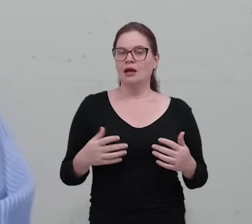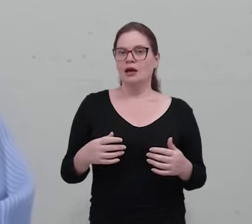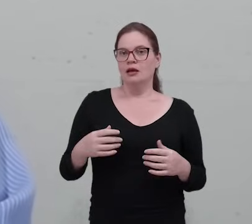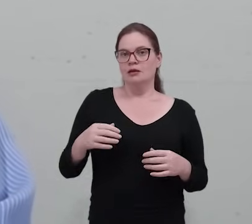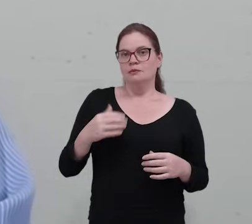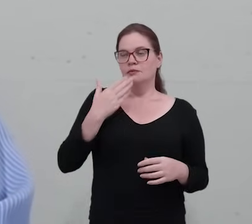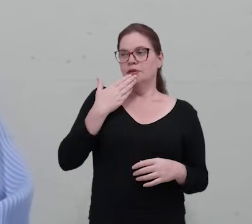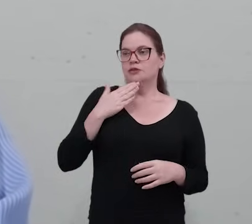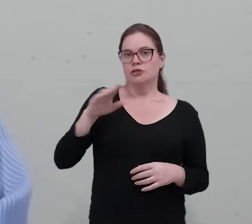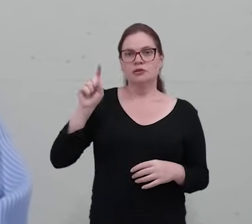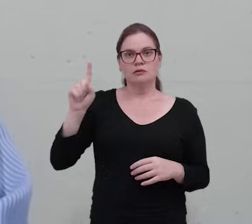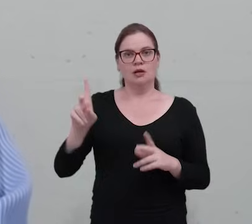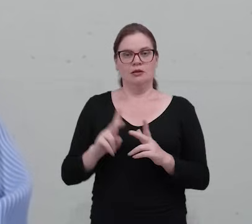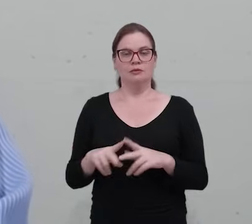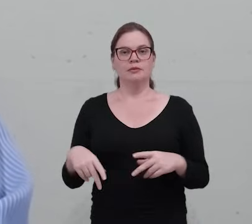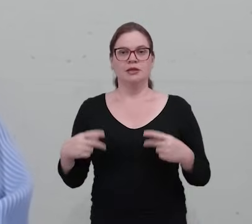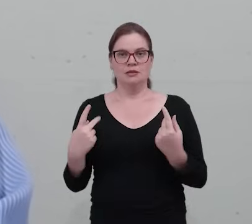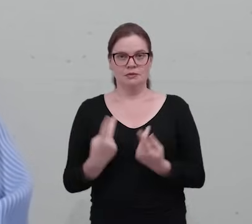o presbitério